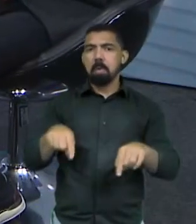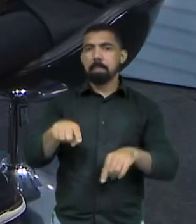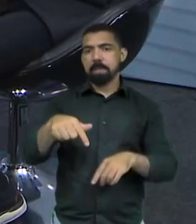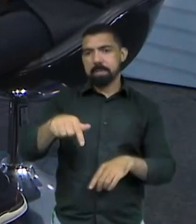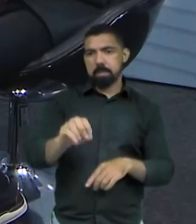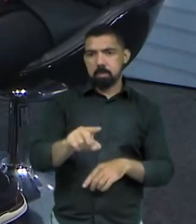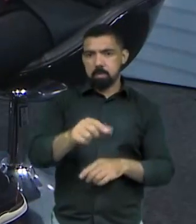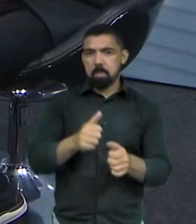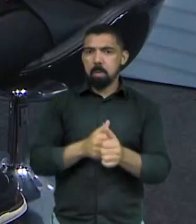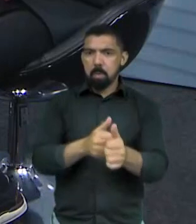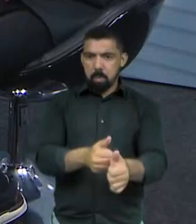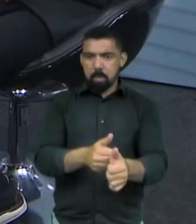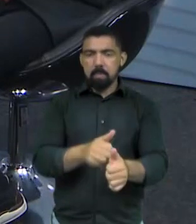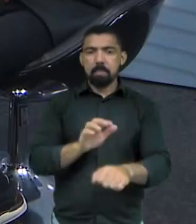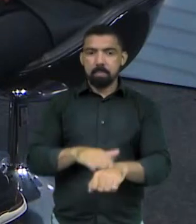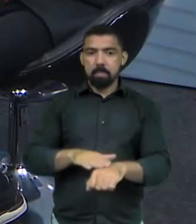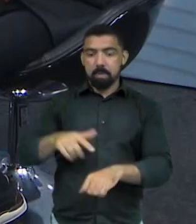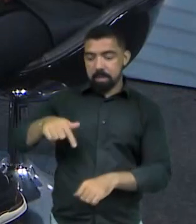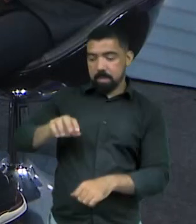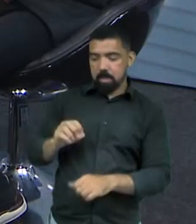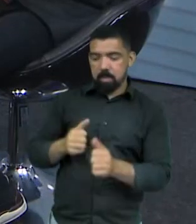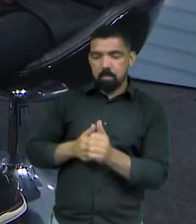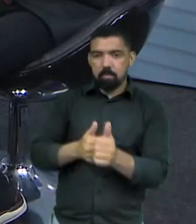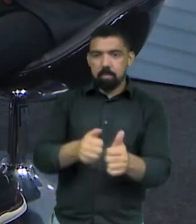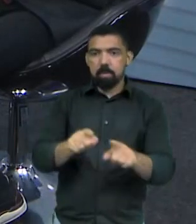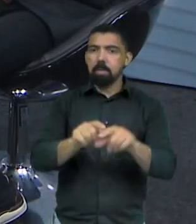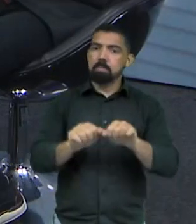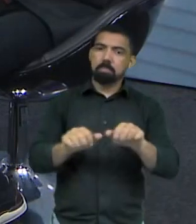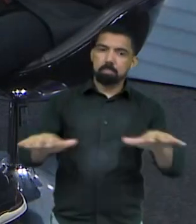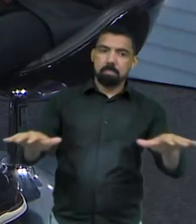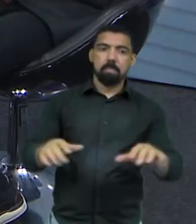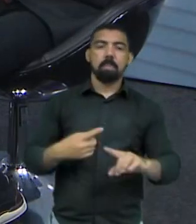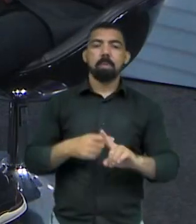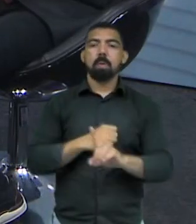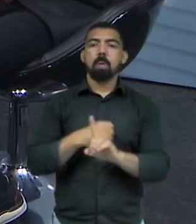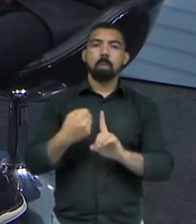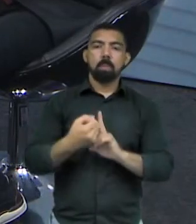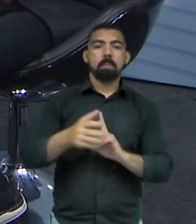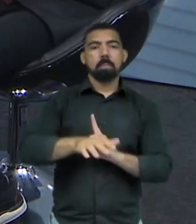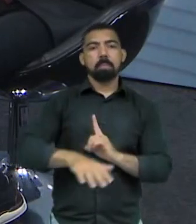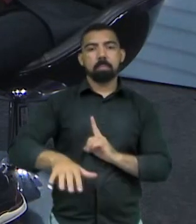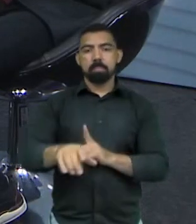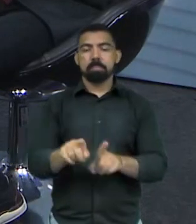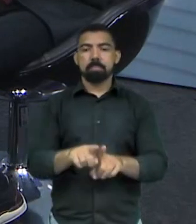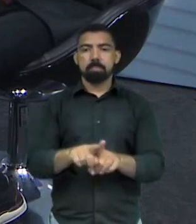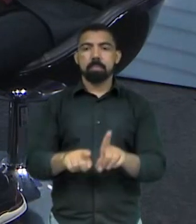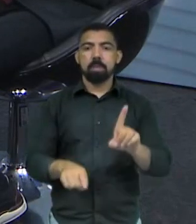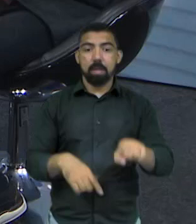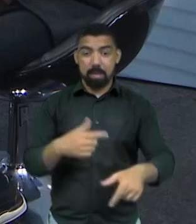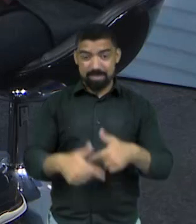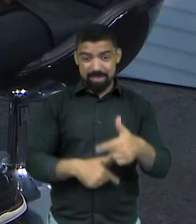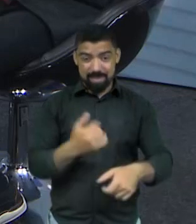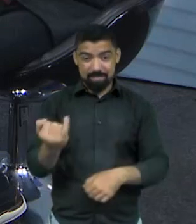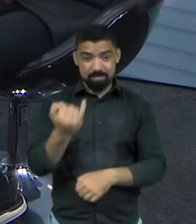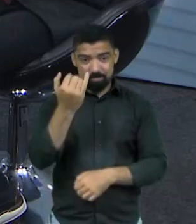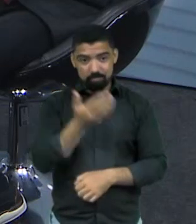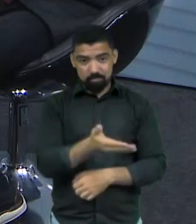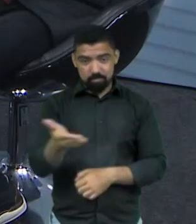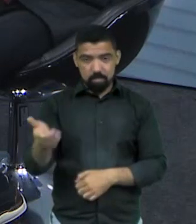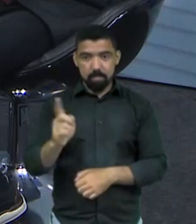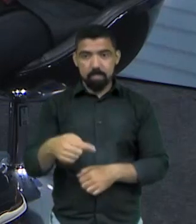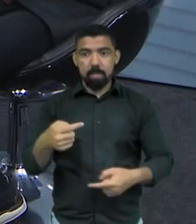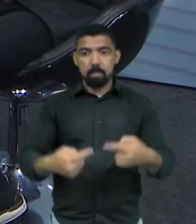programa acompanhou, isso, até como uma forma de difundir para o conjunto da sociedade, através da nossa audiência, esse trabalho importante que é uma política